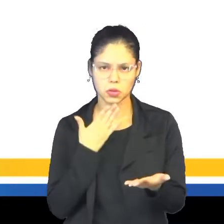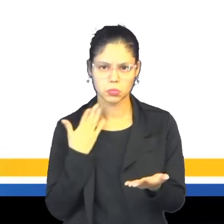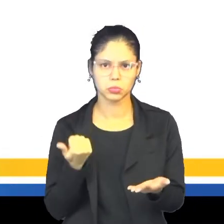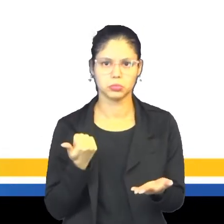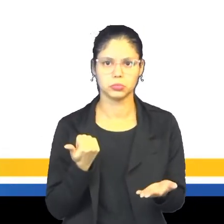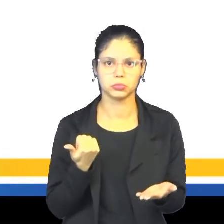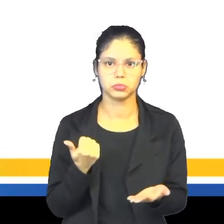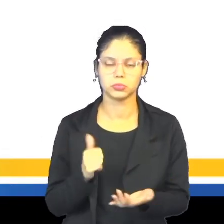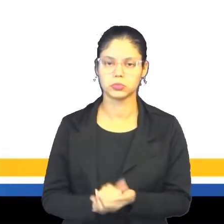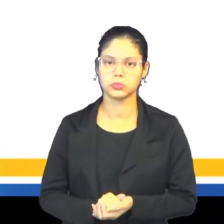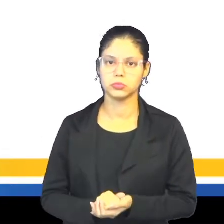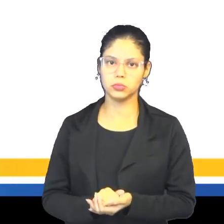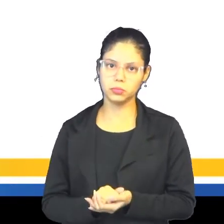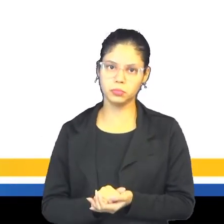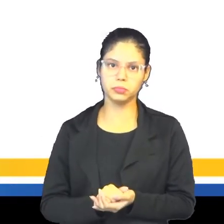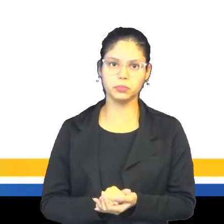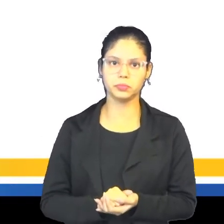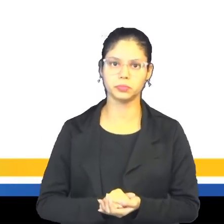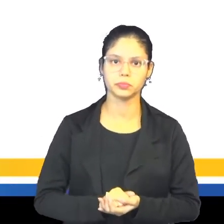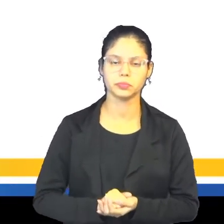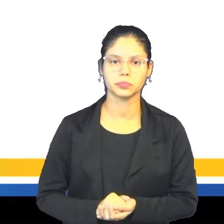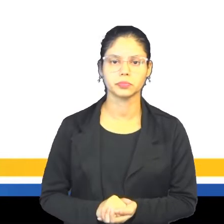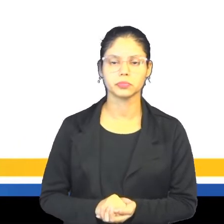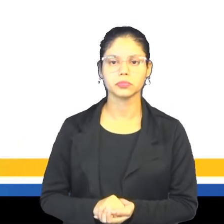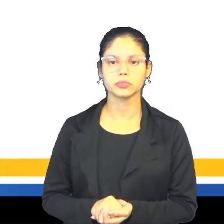né? Ou entre outras coisas, tá?